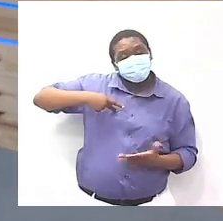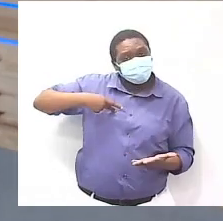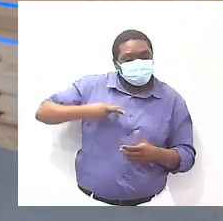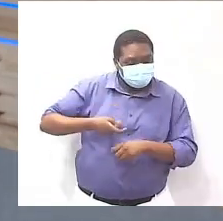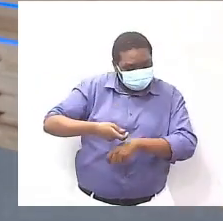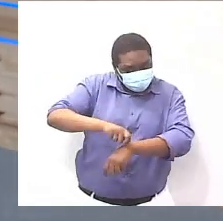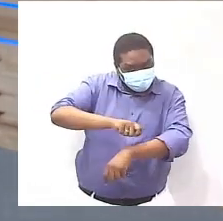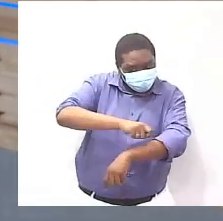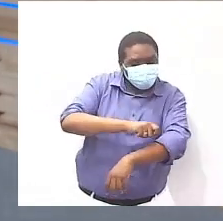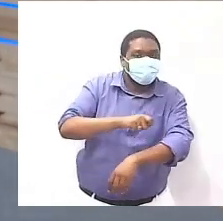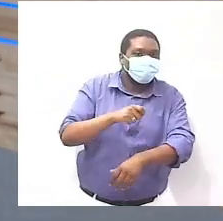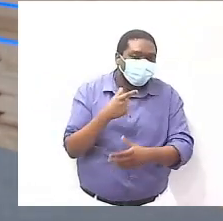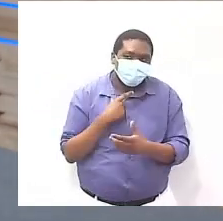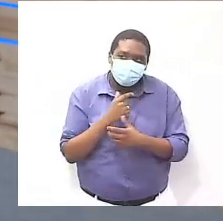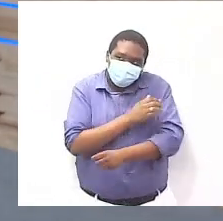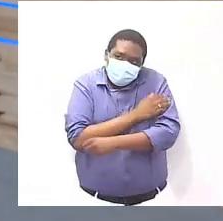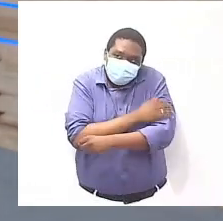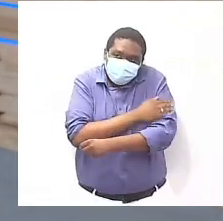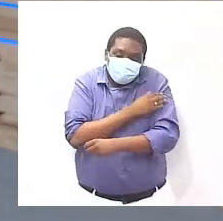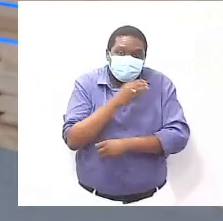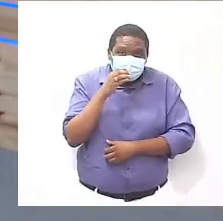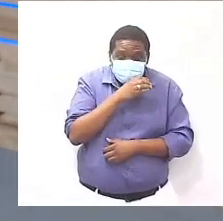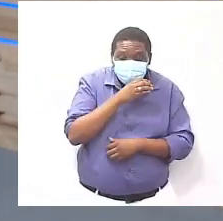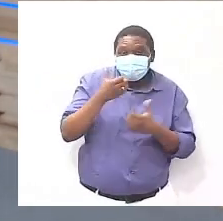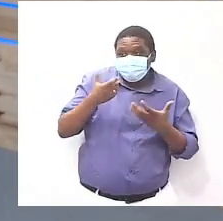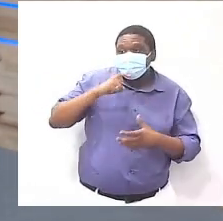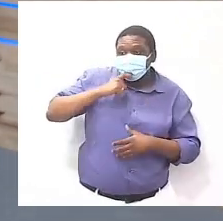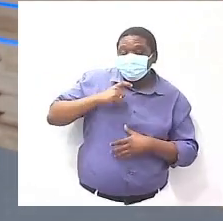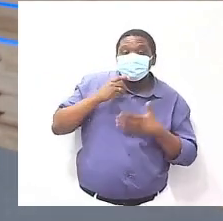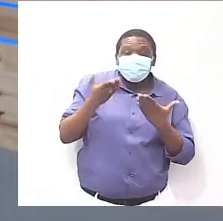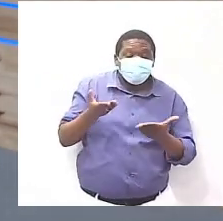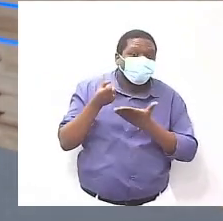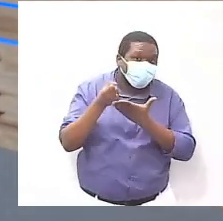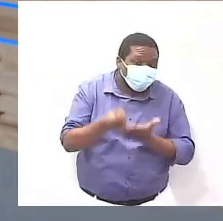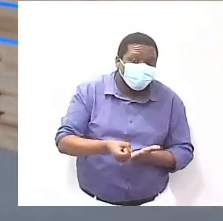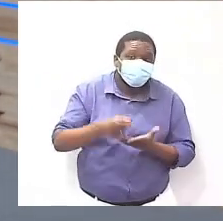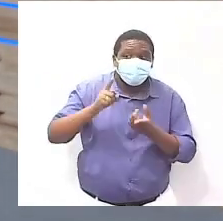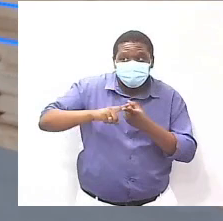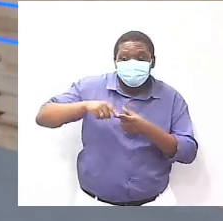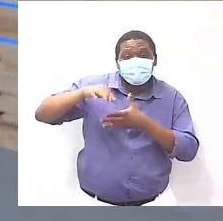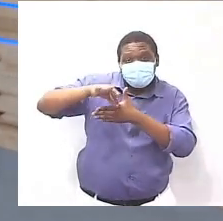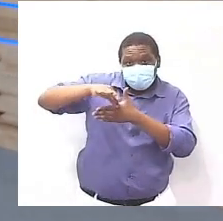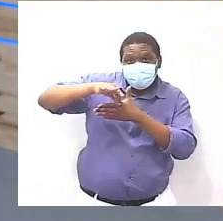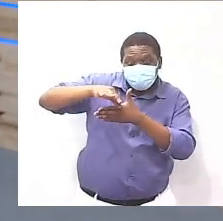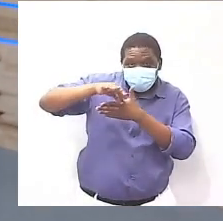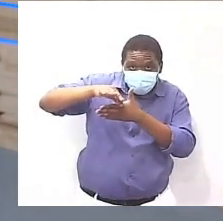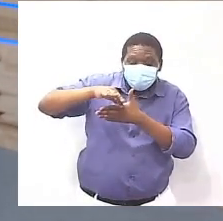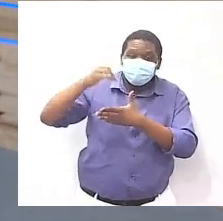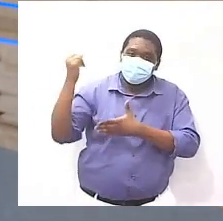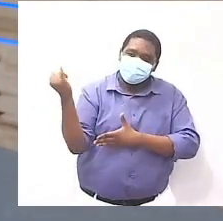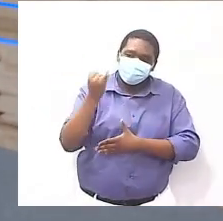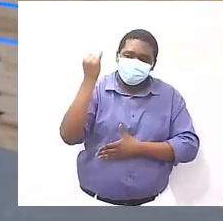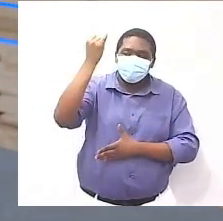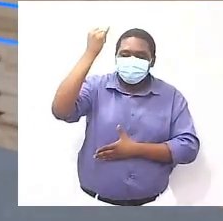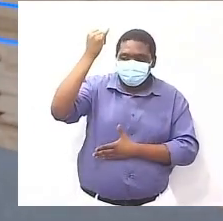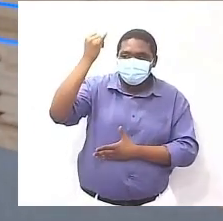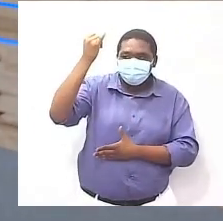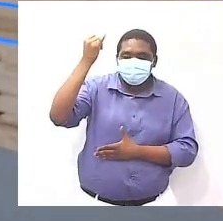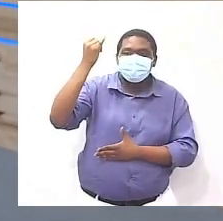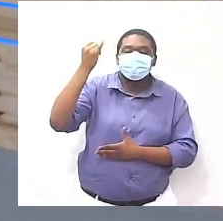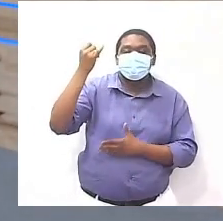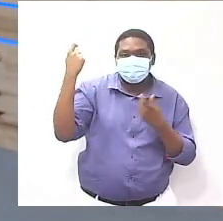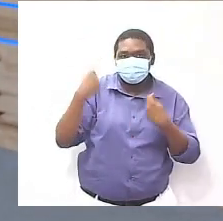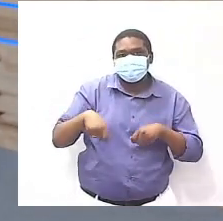com a lã para aquecer no inverno e tudo isso favoreceu. E a carne, sem falar que era